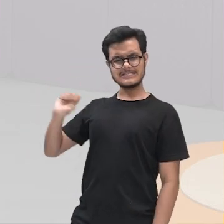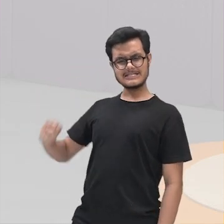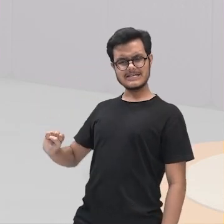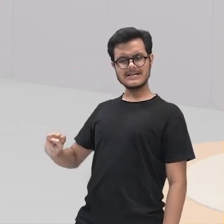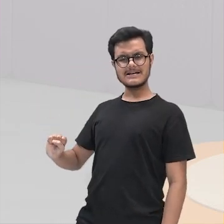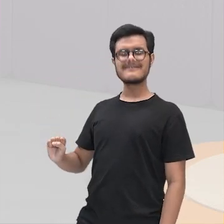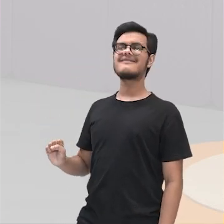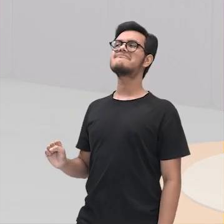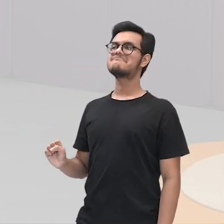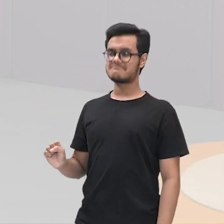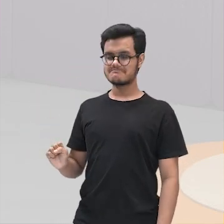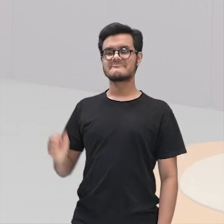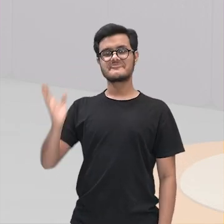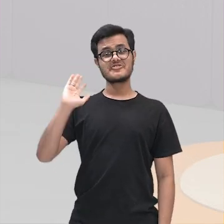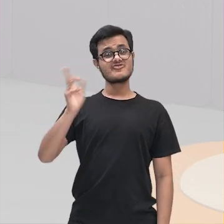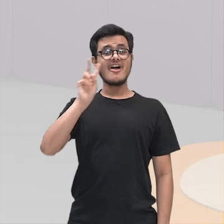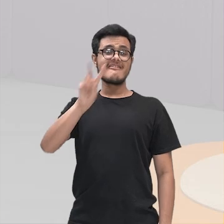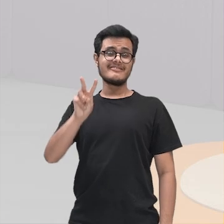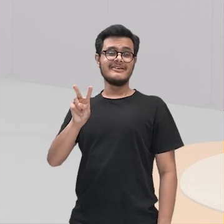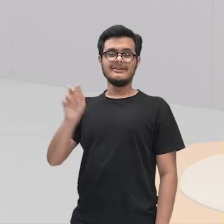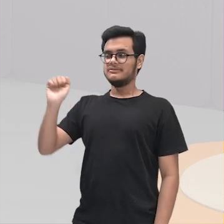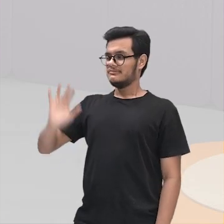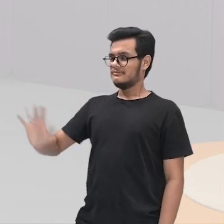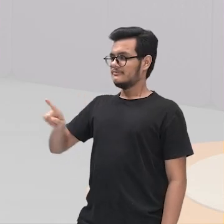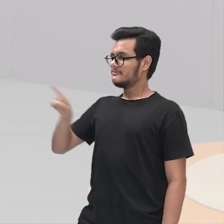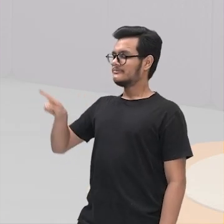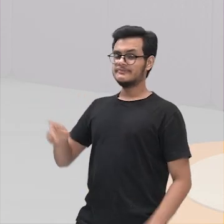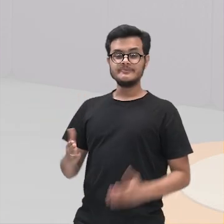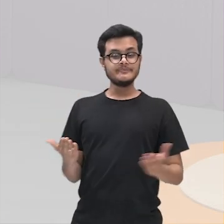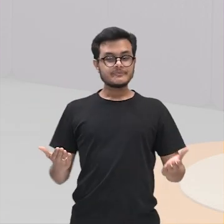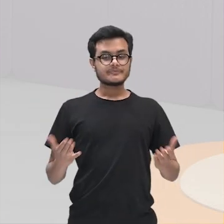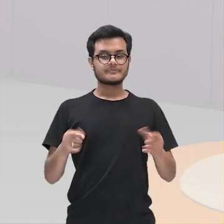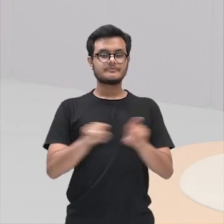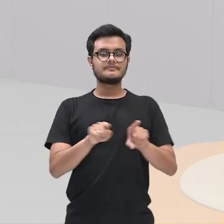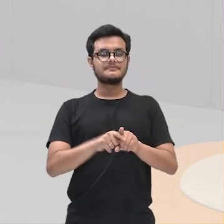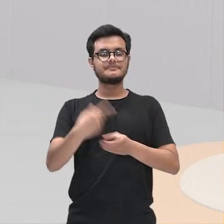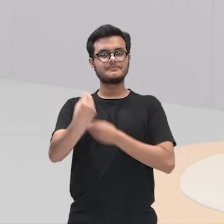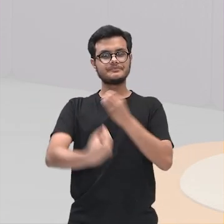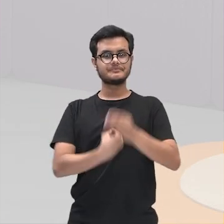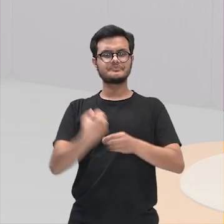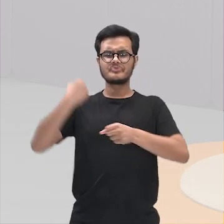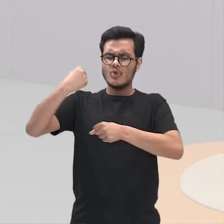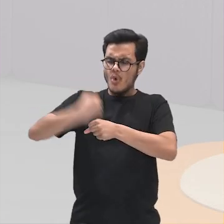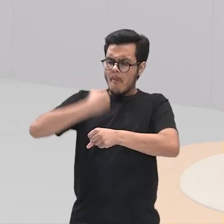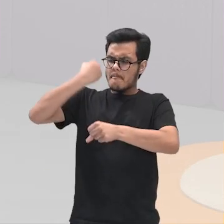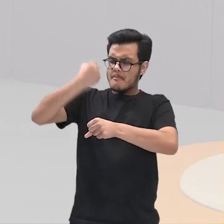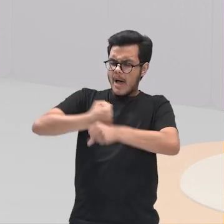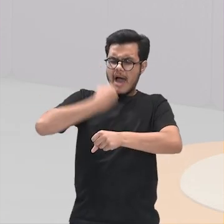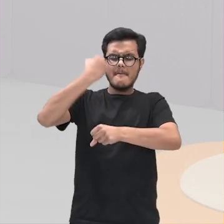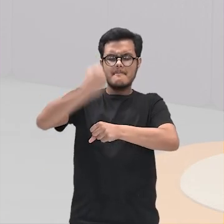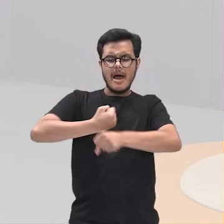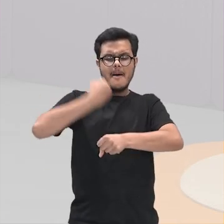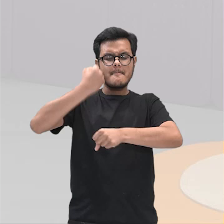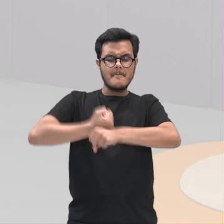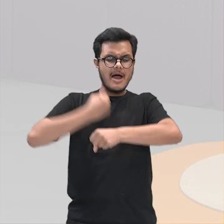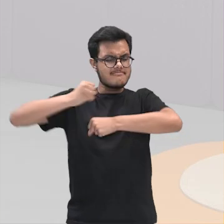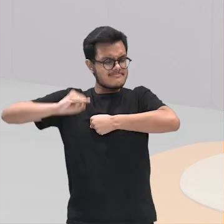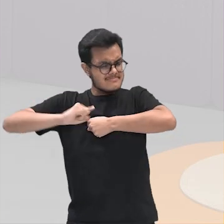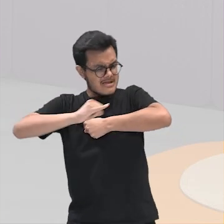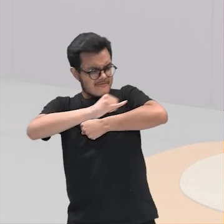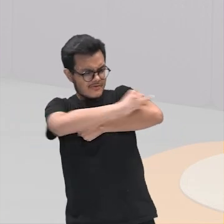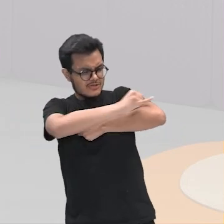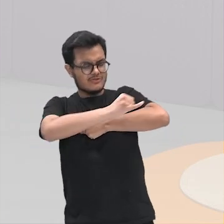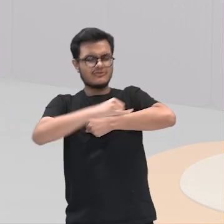como a gente viu agora há pouco na cartela anterior. Vamos ver também as construções e a arquitetura, porque Justiniano